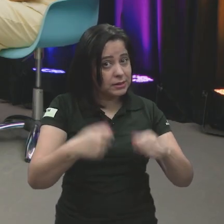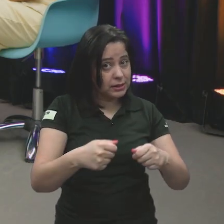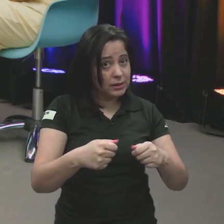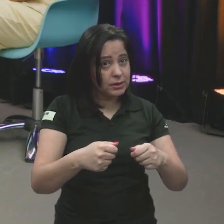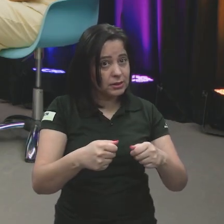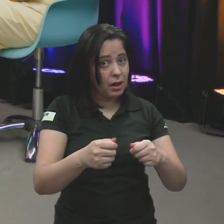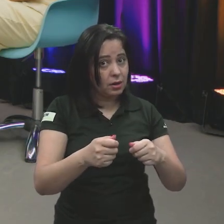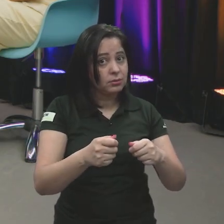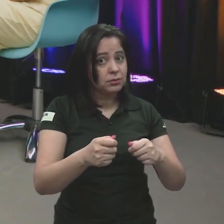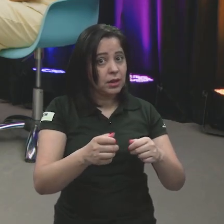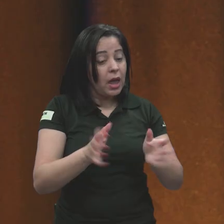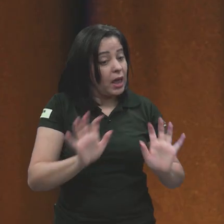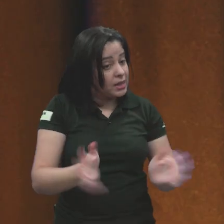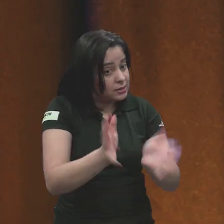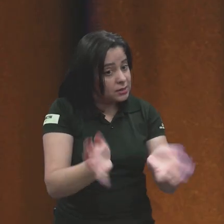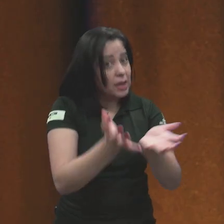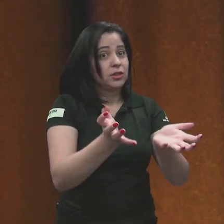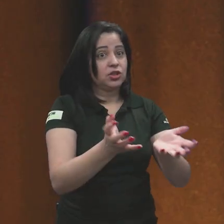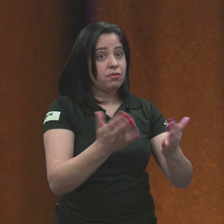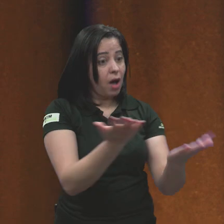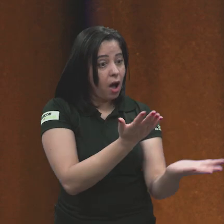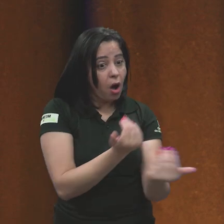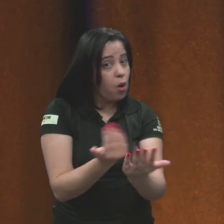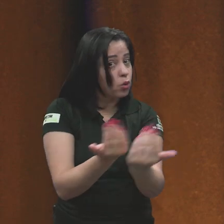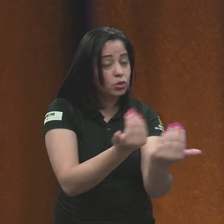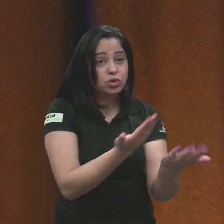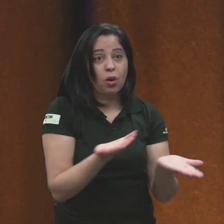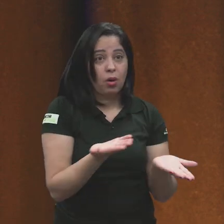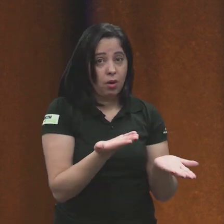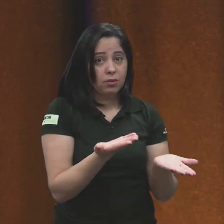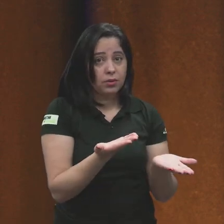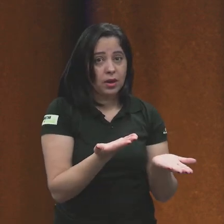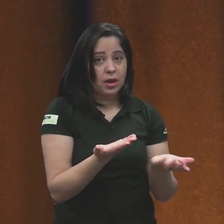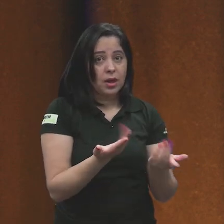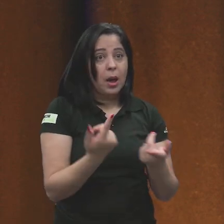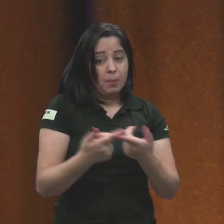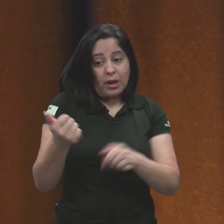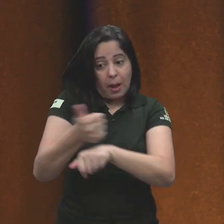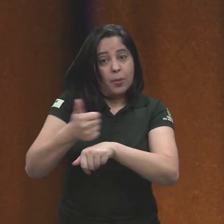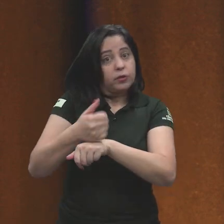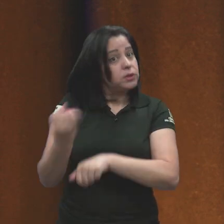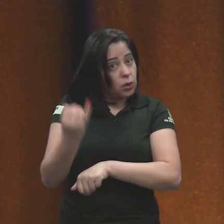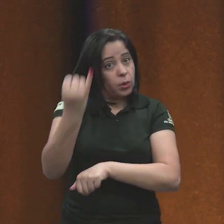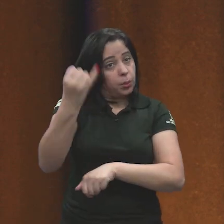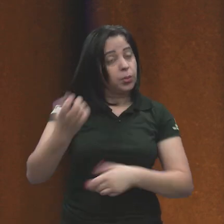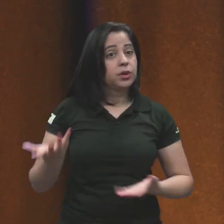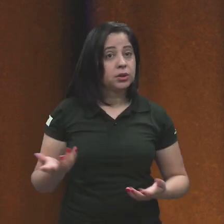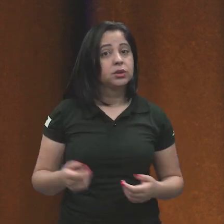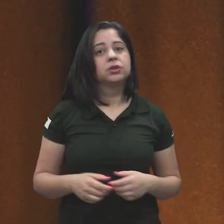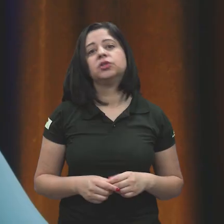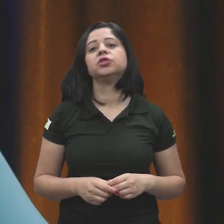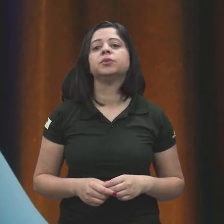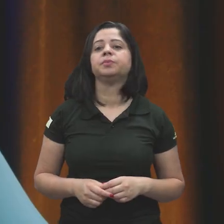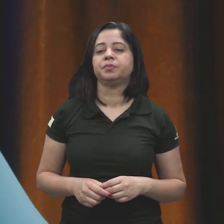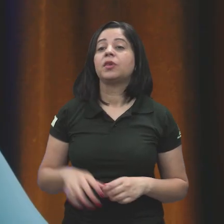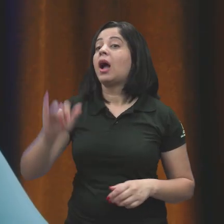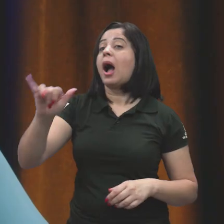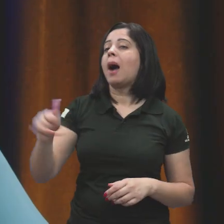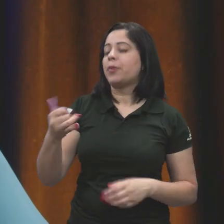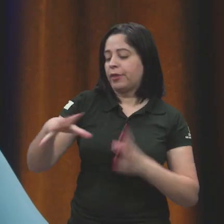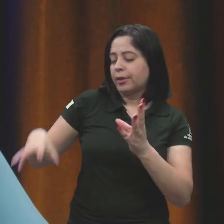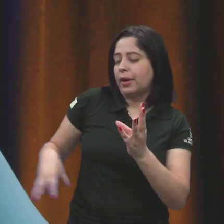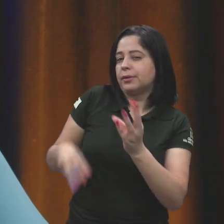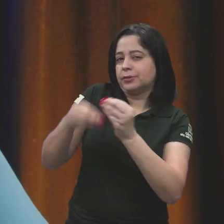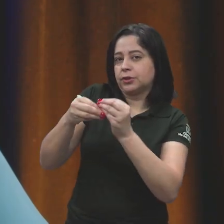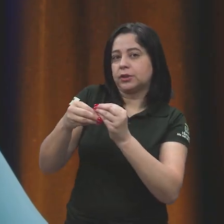gente precisa preparar a geração para que nós tenhamos ainda a continuidade dessas profissões, que é muito importante. Vamos aproveitar que você falou